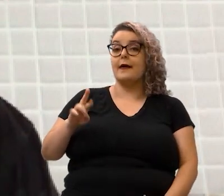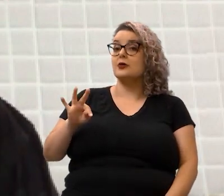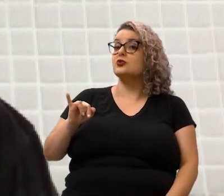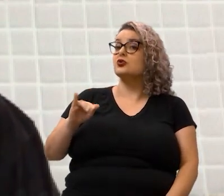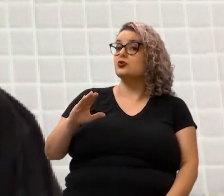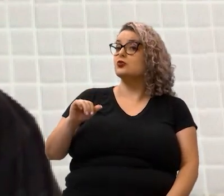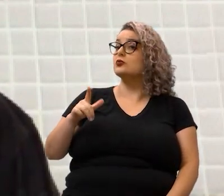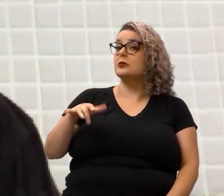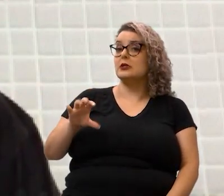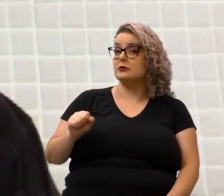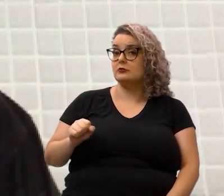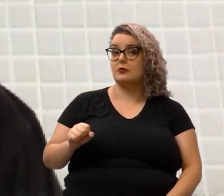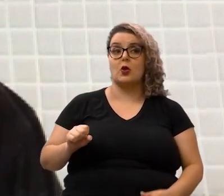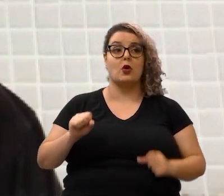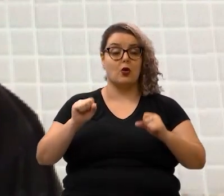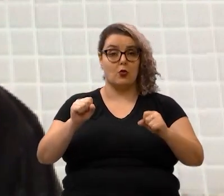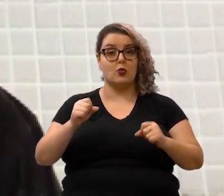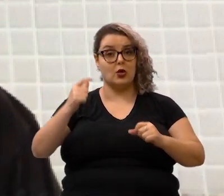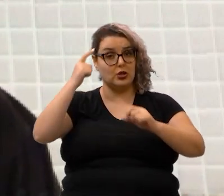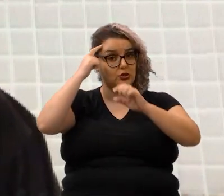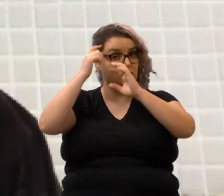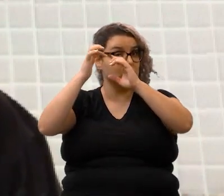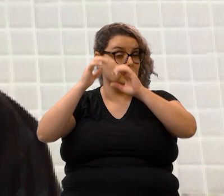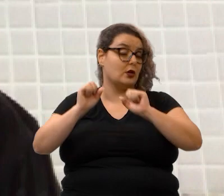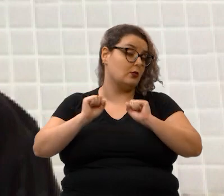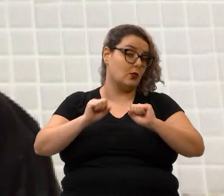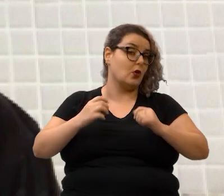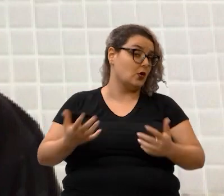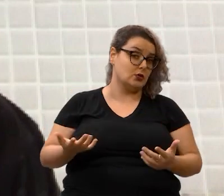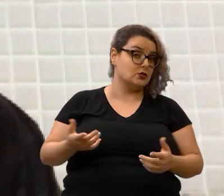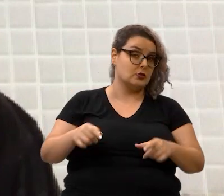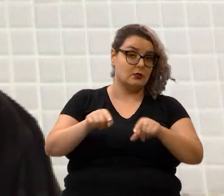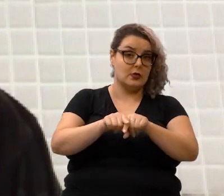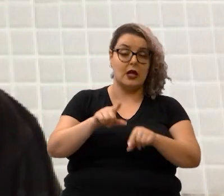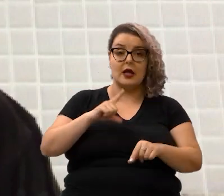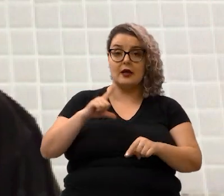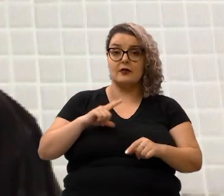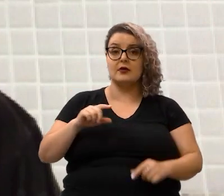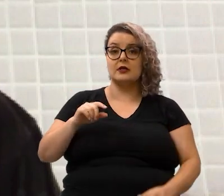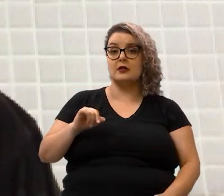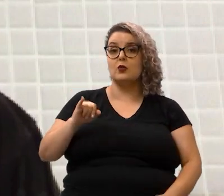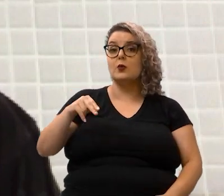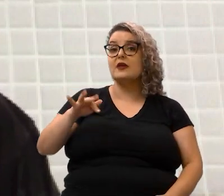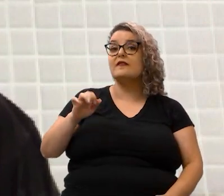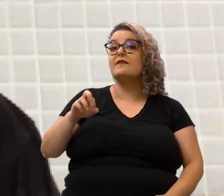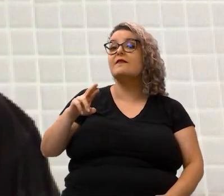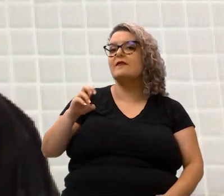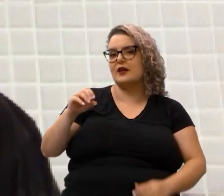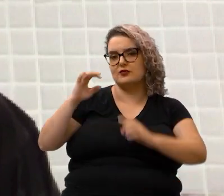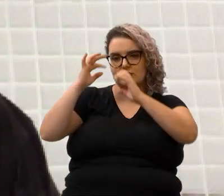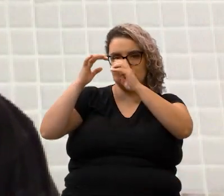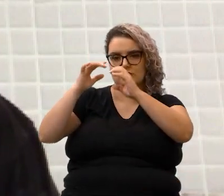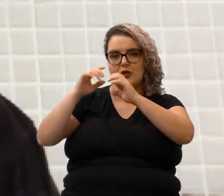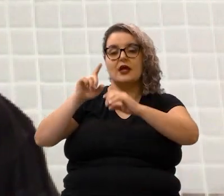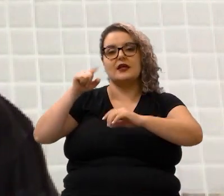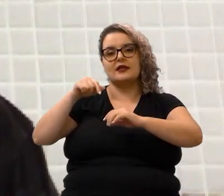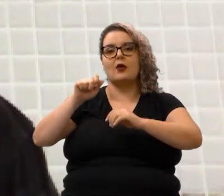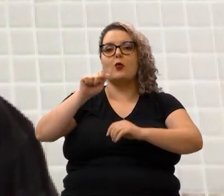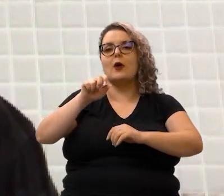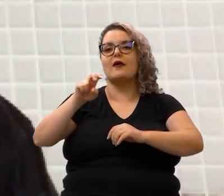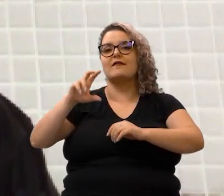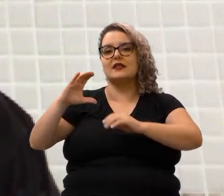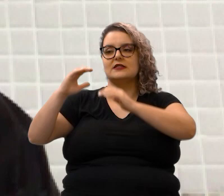Pode acontecer, inclusive no cérebro, por exemplo, você vai ter, então, um infarto do cérebro que vai levar a um